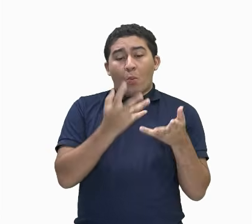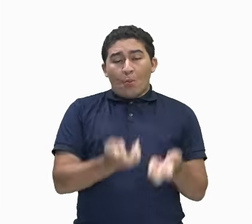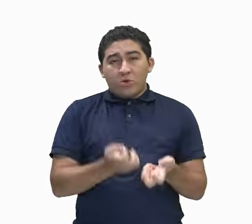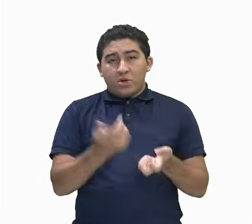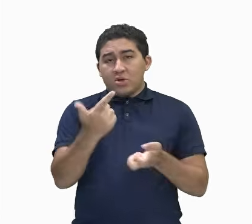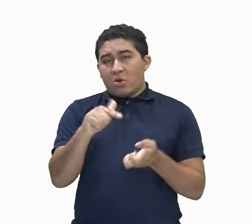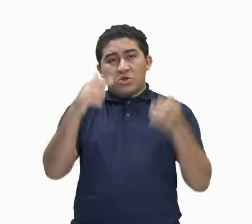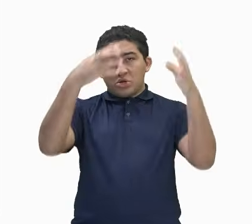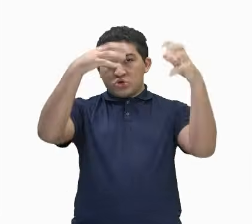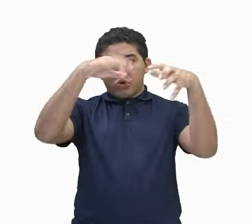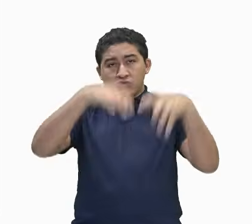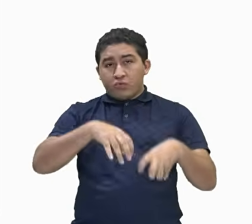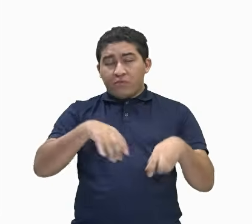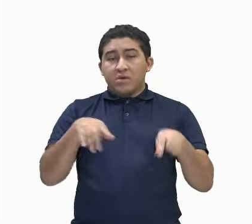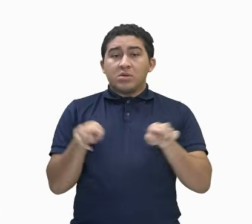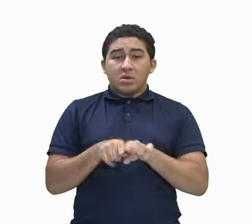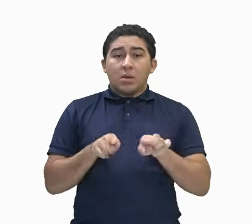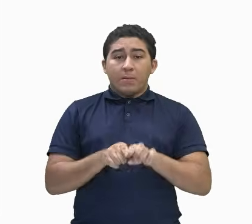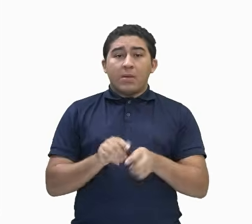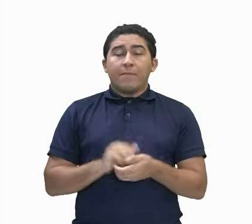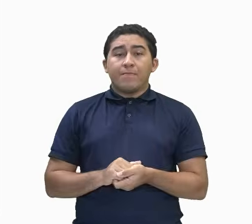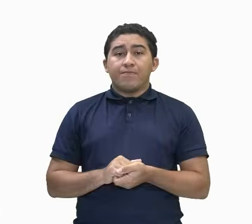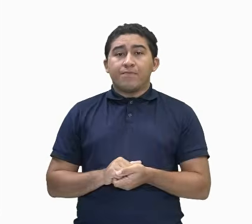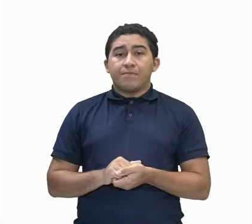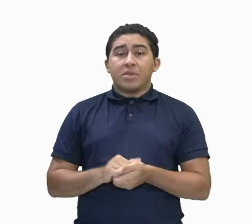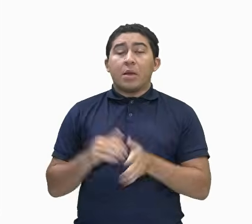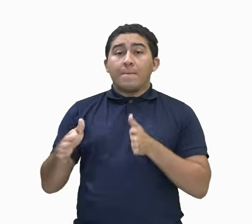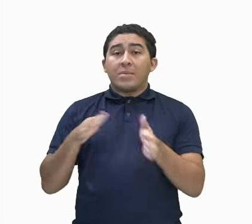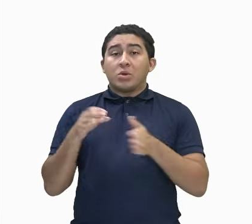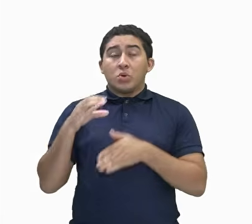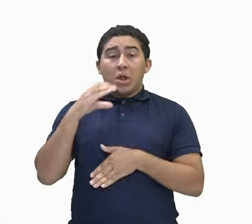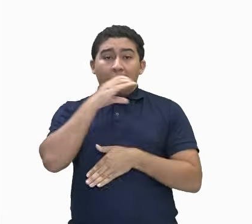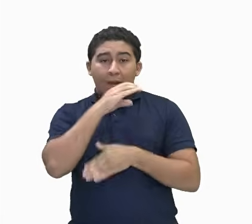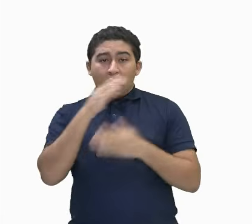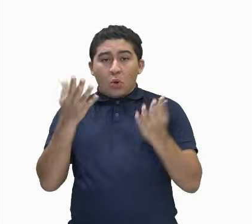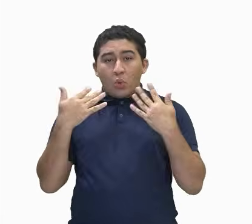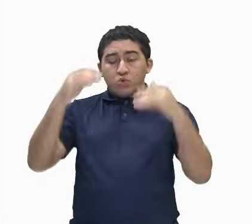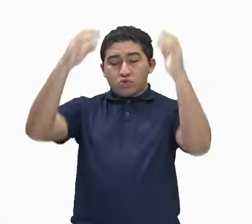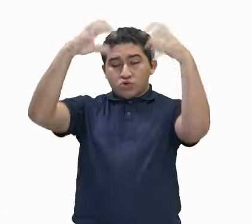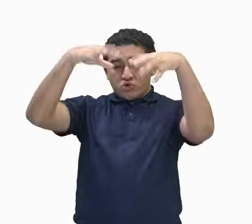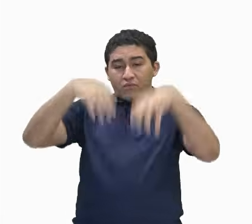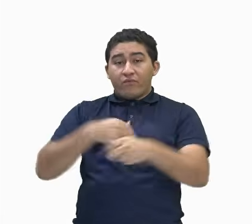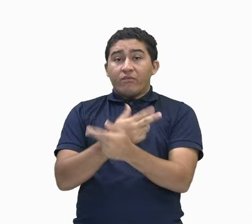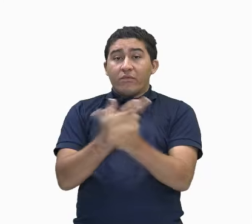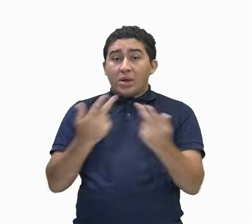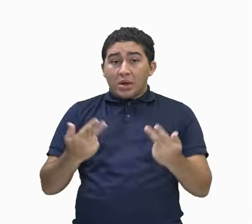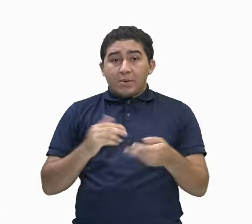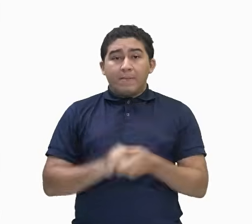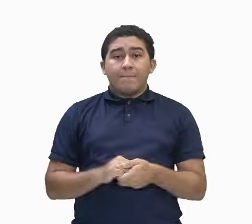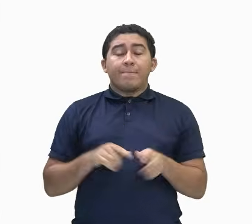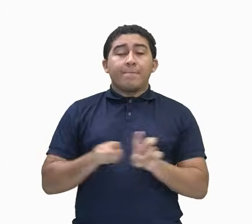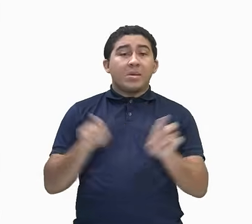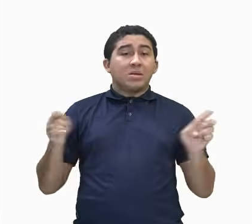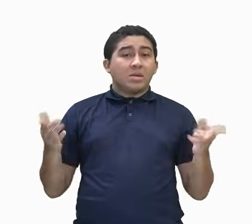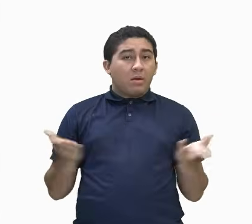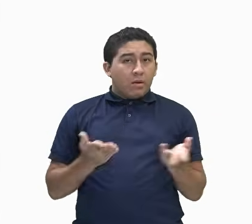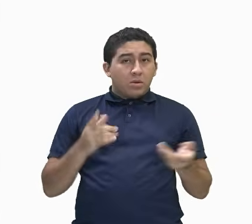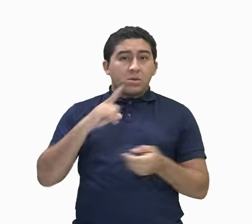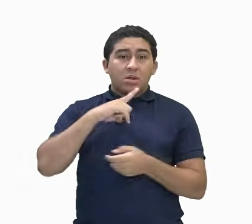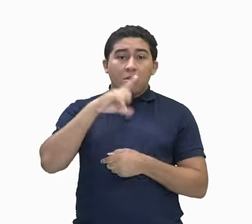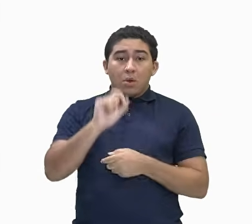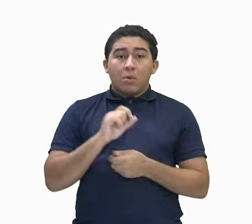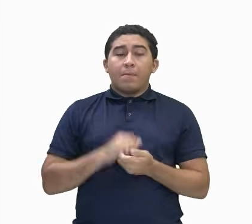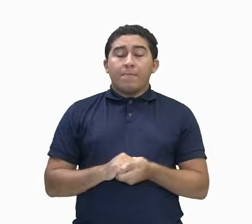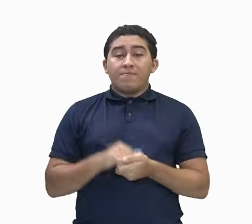chuva, e o verão chuvoso, tá? Agora, vai ter muita